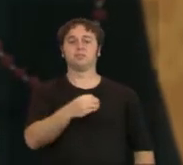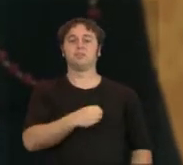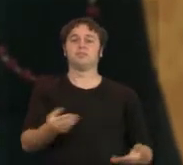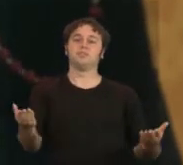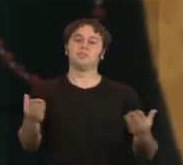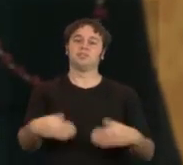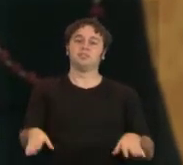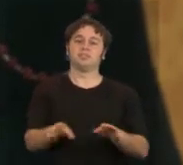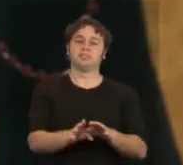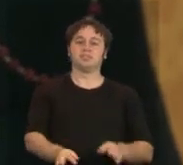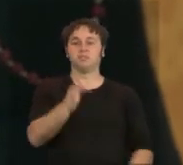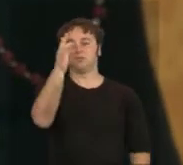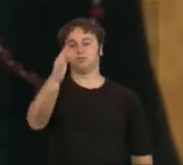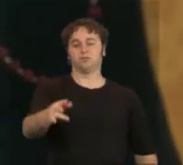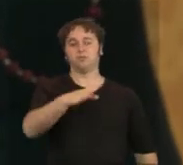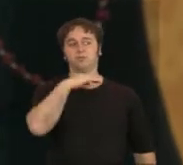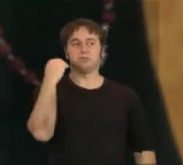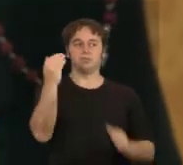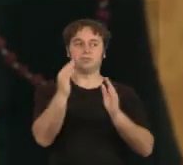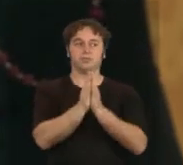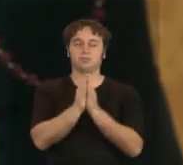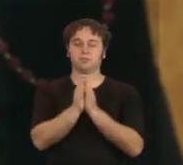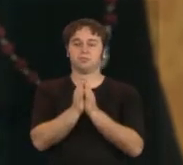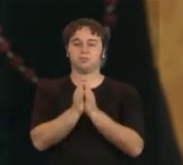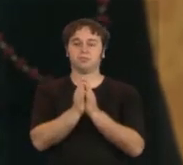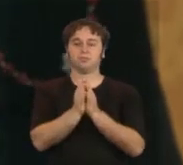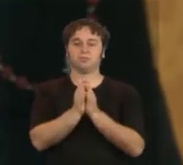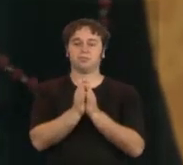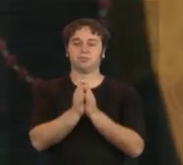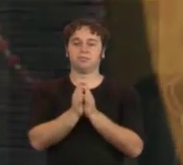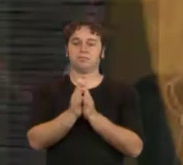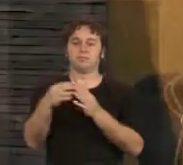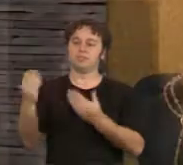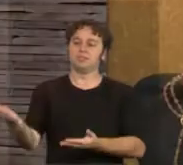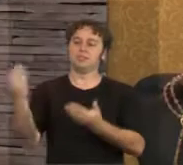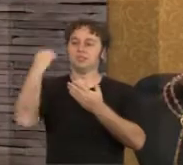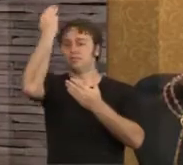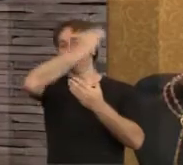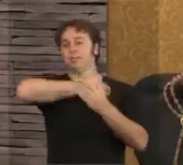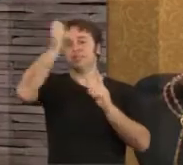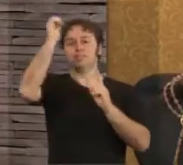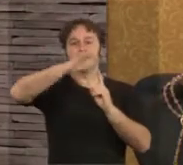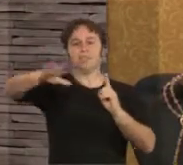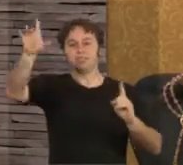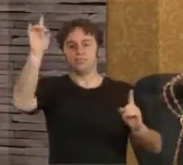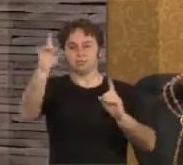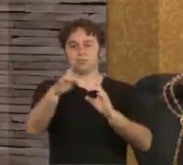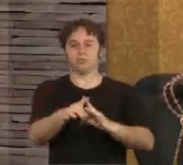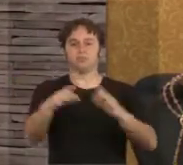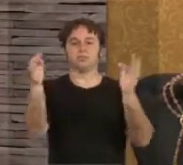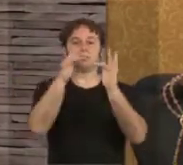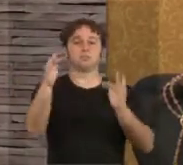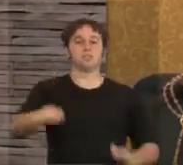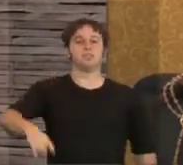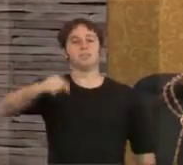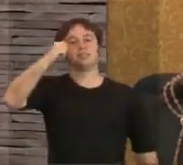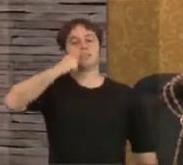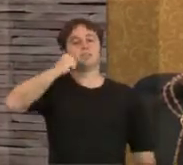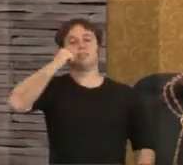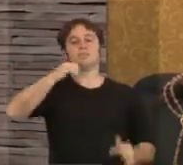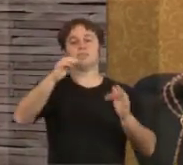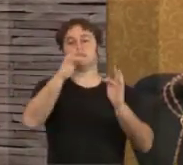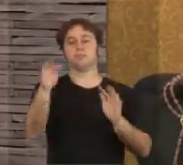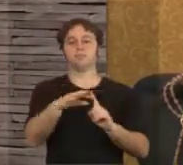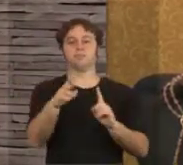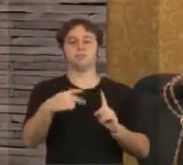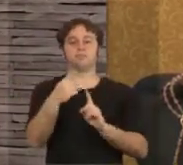nós, pecadores, agora e na hora de nossa morte. Amém. Ave Maria, cheia de graça, o Senhor é convosco. Bendita